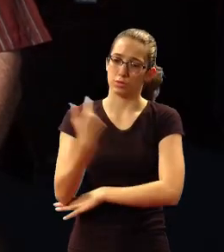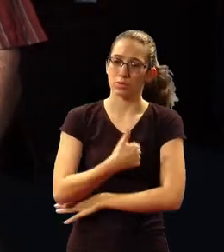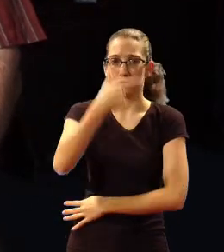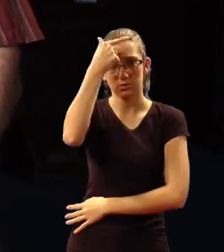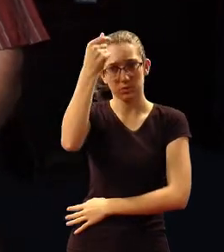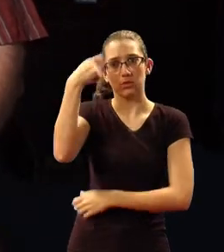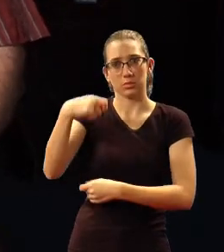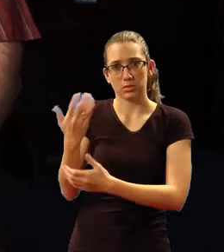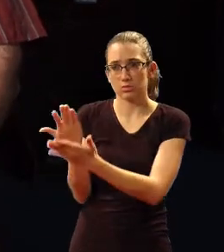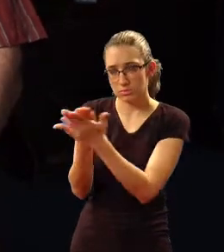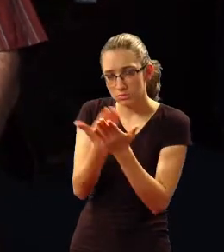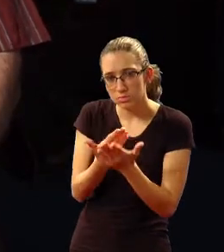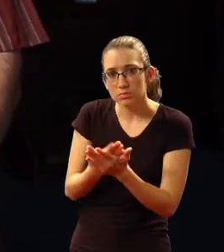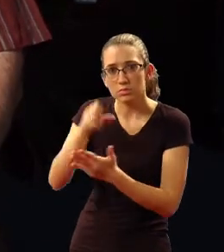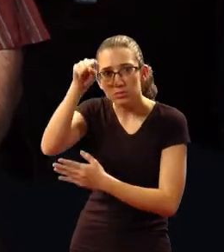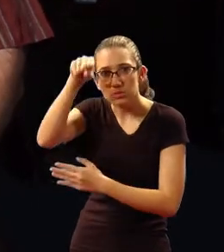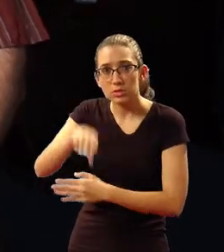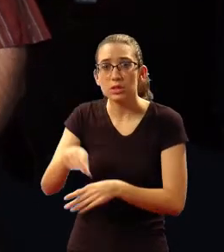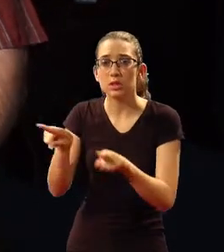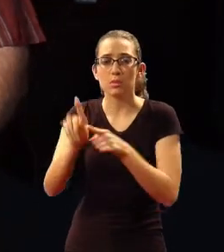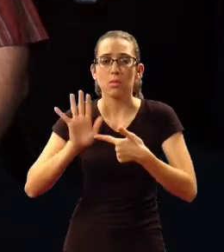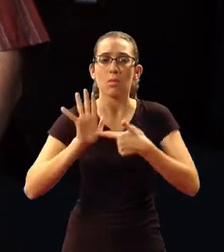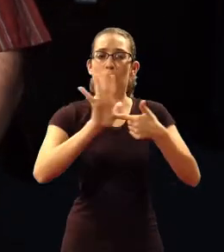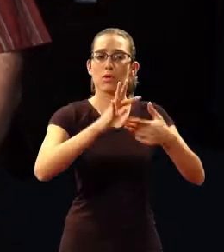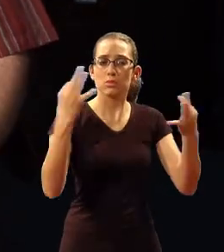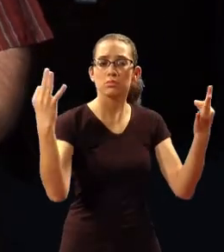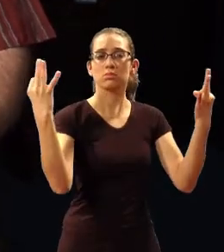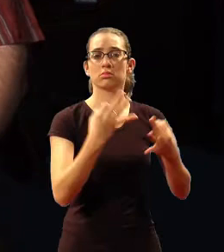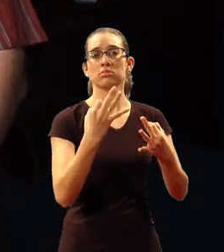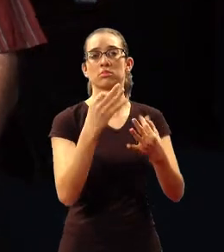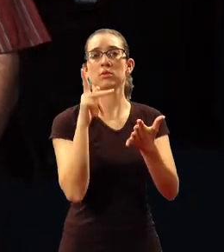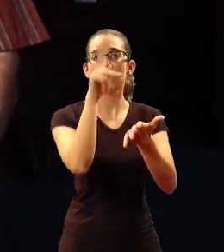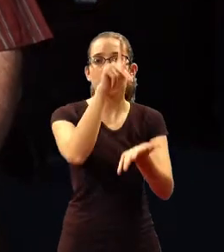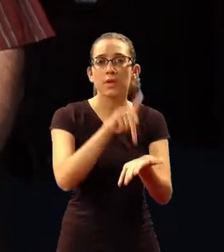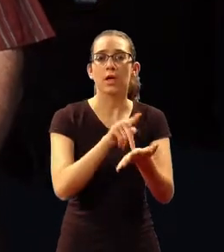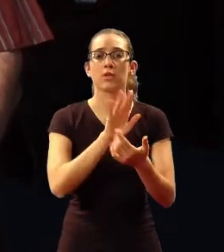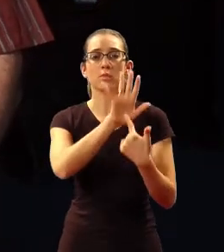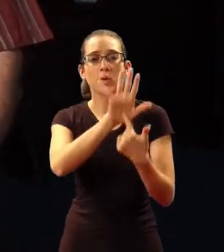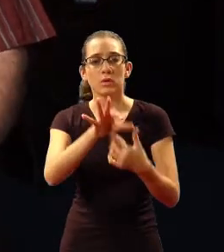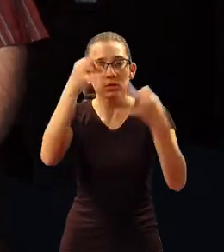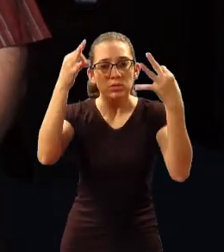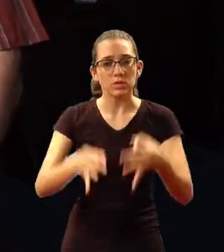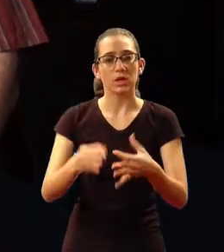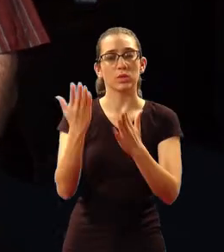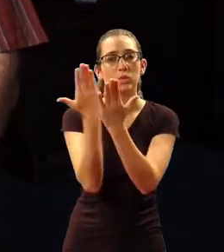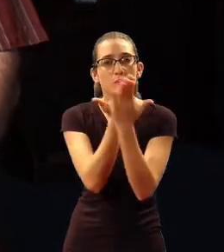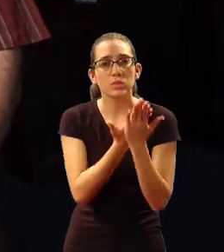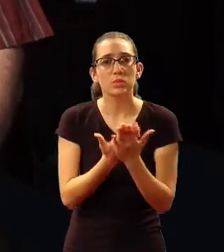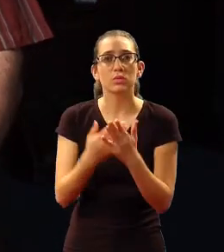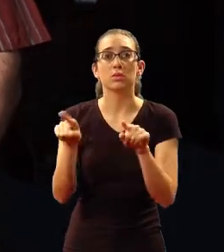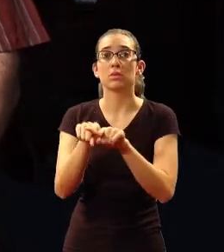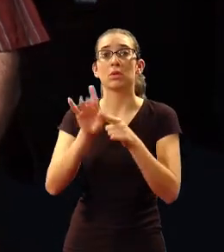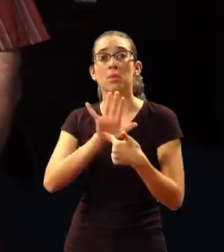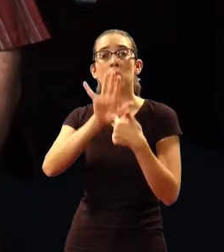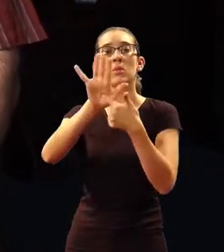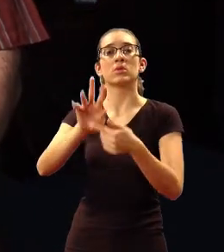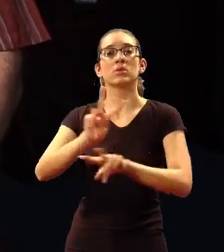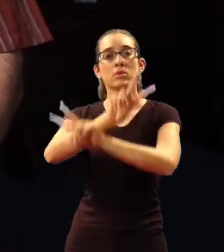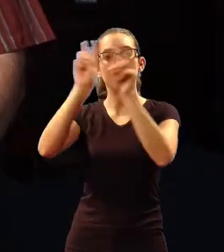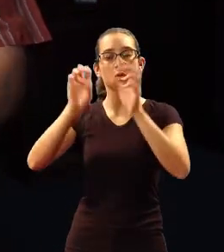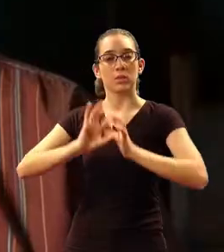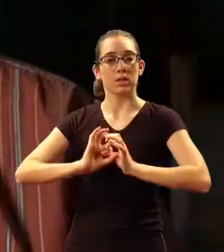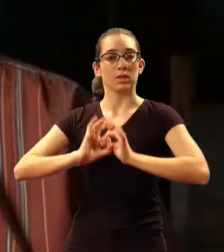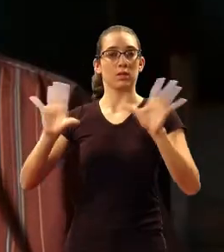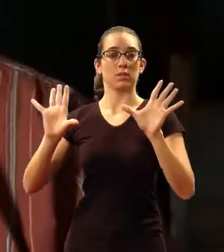e uma universidade tem esse comprometimento. A excelência na verdade, a excelência no estudo e a excelência realmente nessa